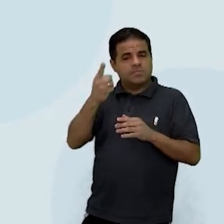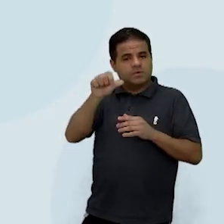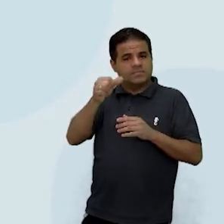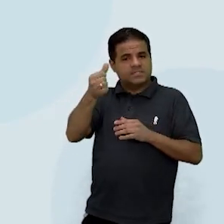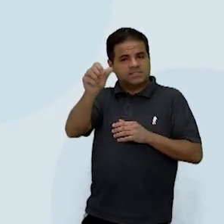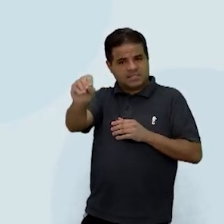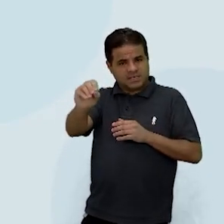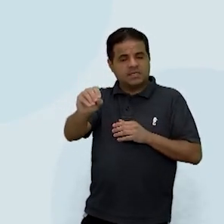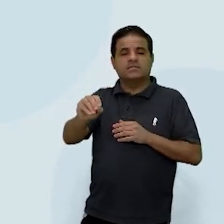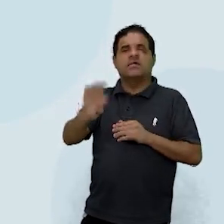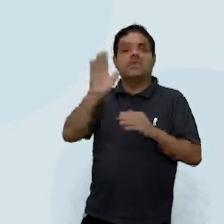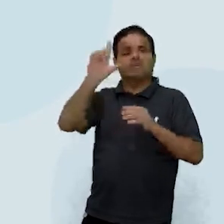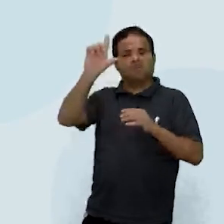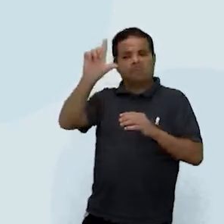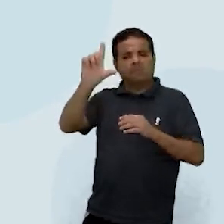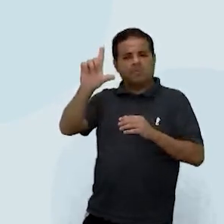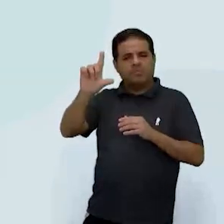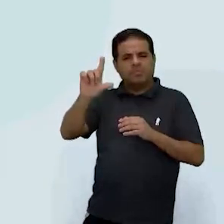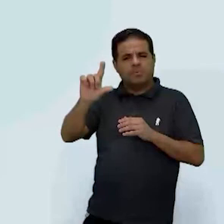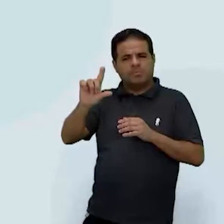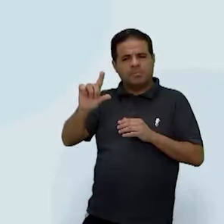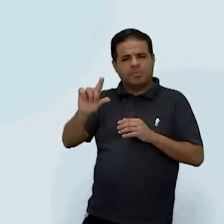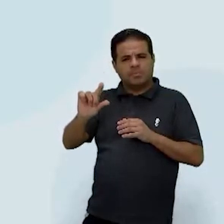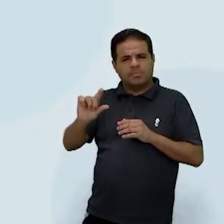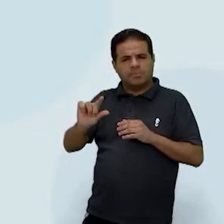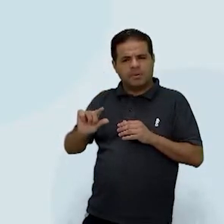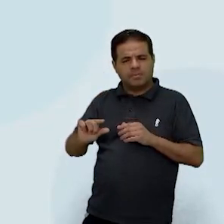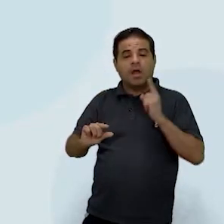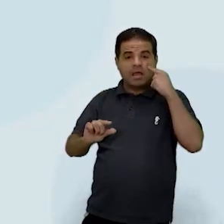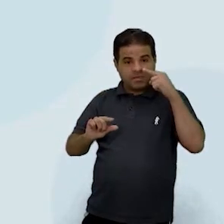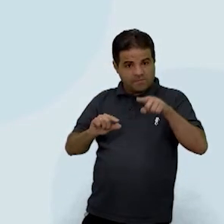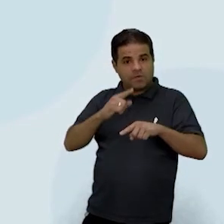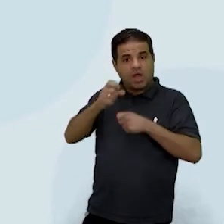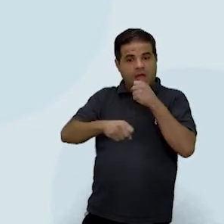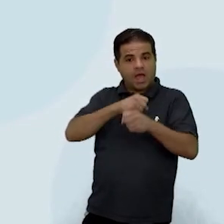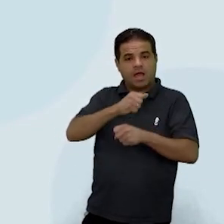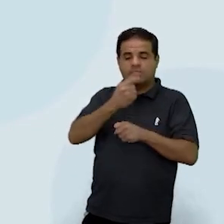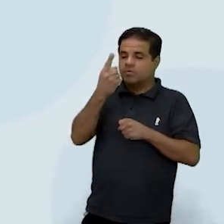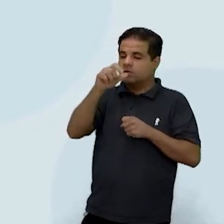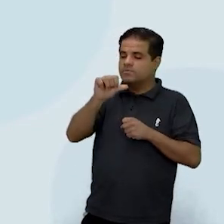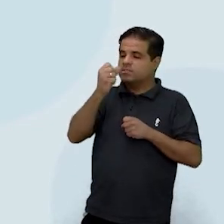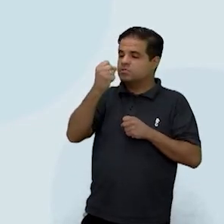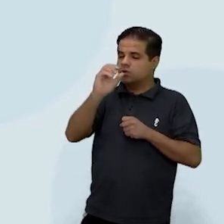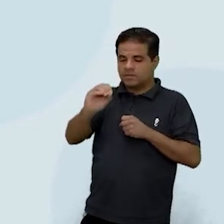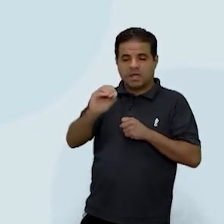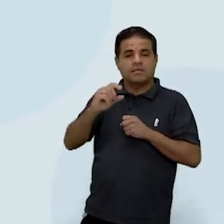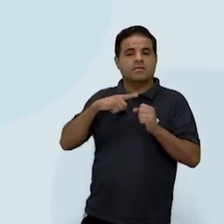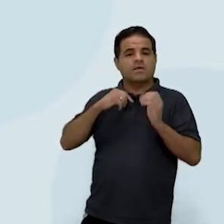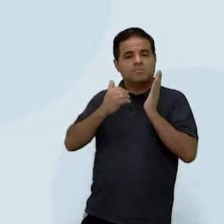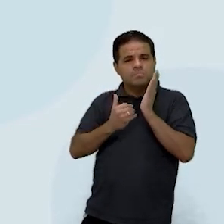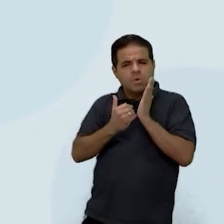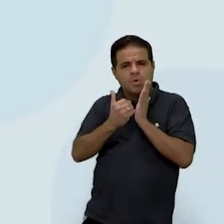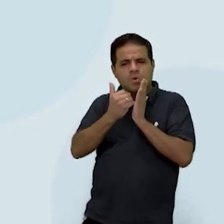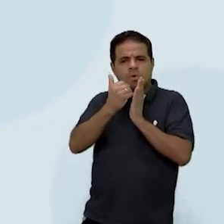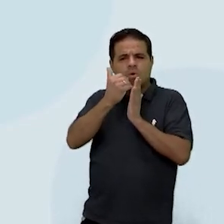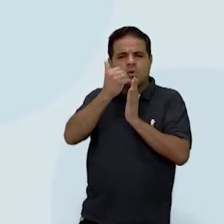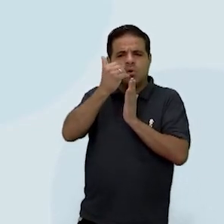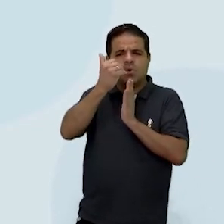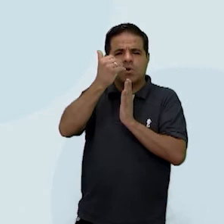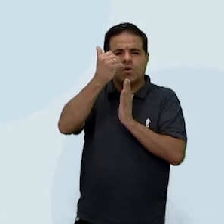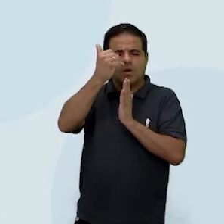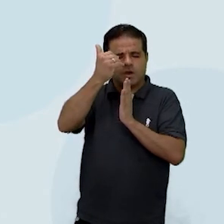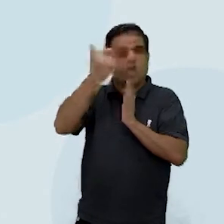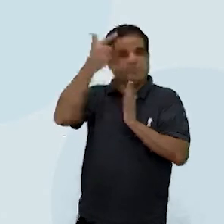60, foi declinando um pouquinho, mas vocês vejam que na década de 80 a gente tem um outro pico, dessa vez protagonizado